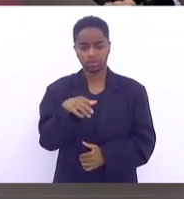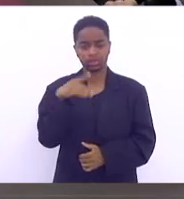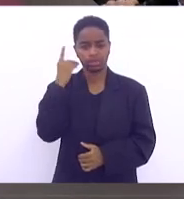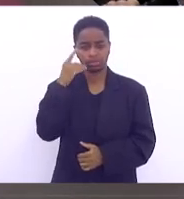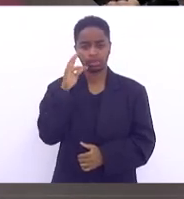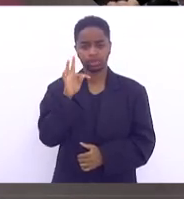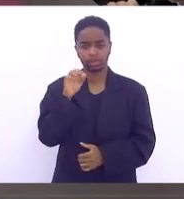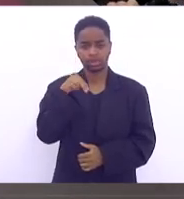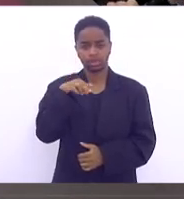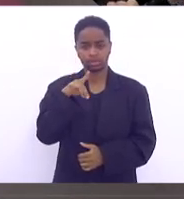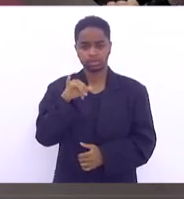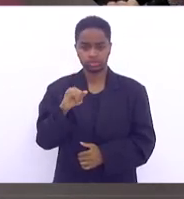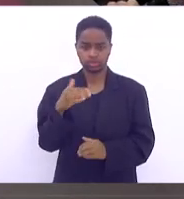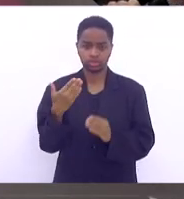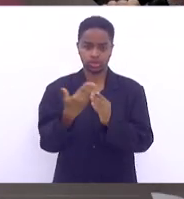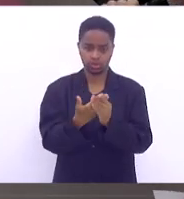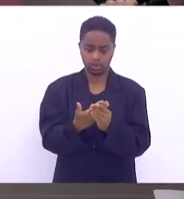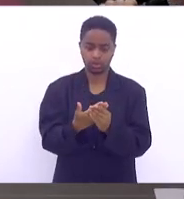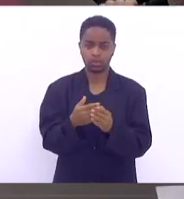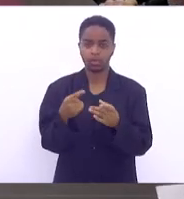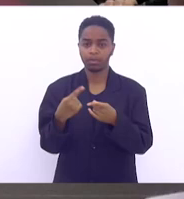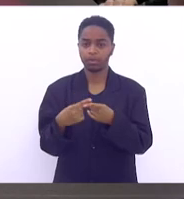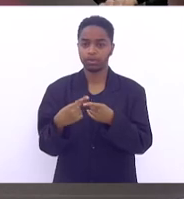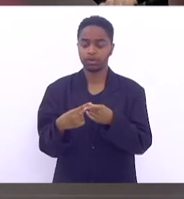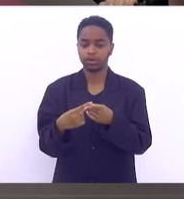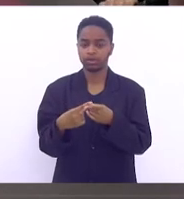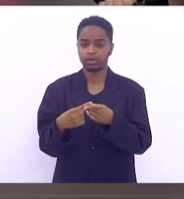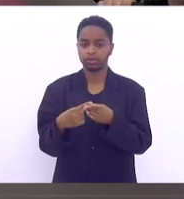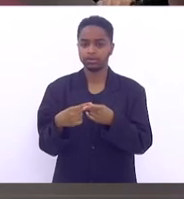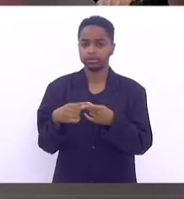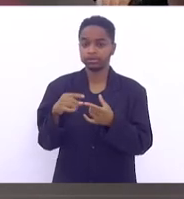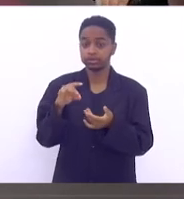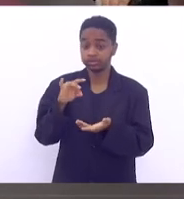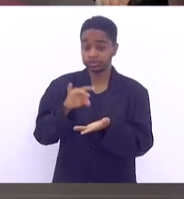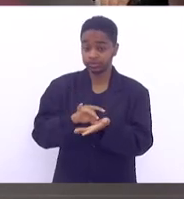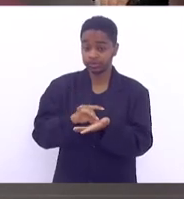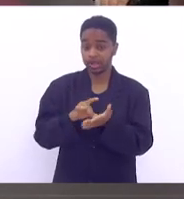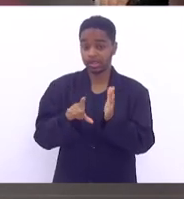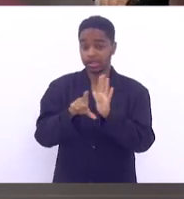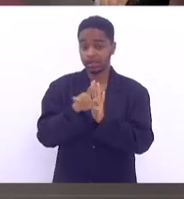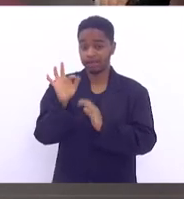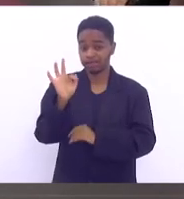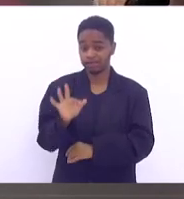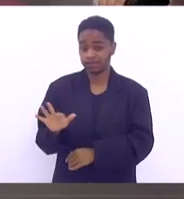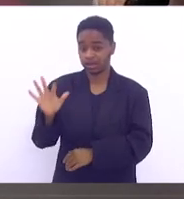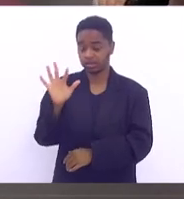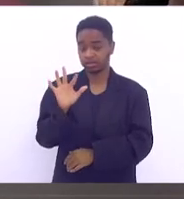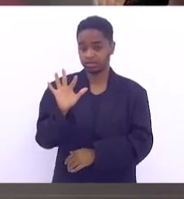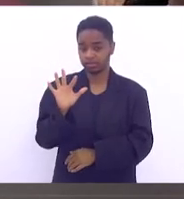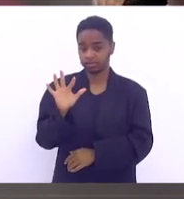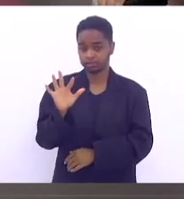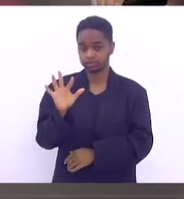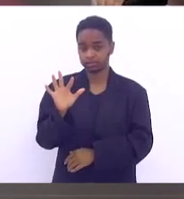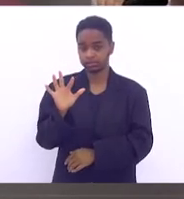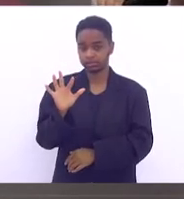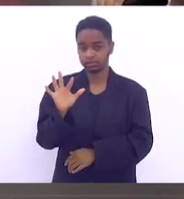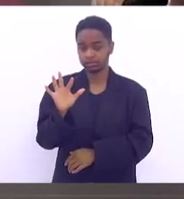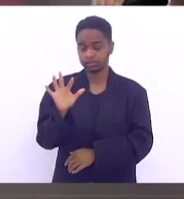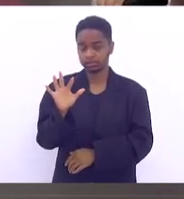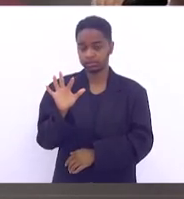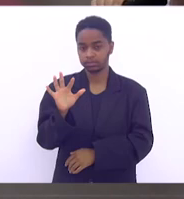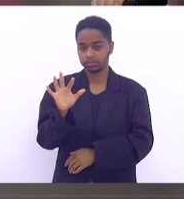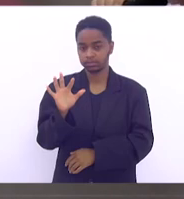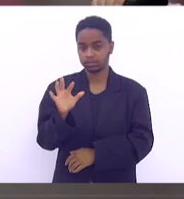Tandy no recurso dele, porque, na verdade, a lei federal ela